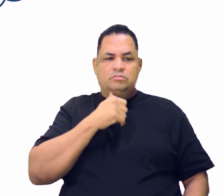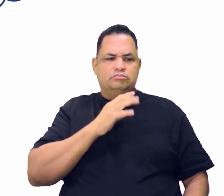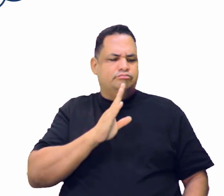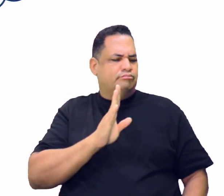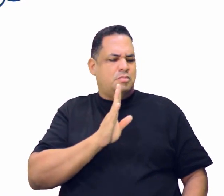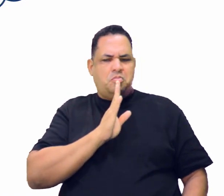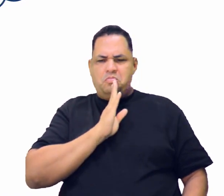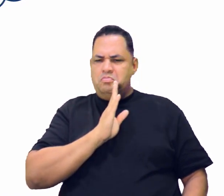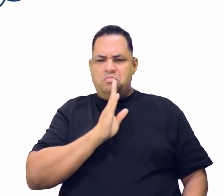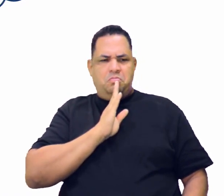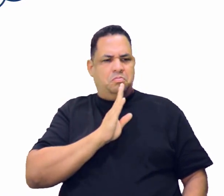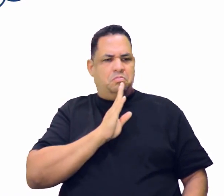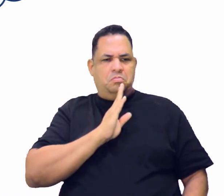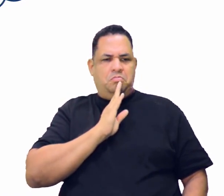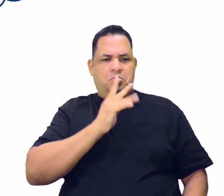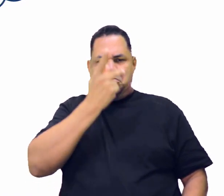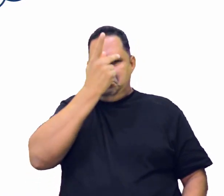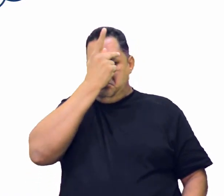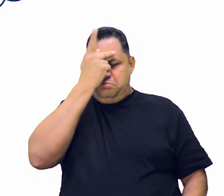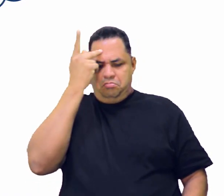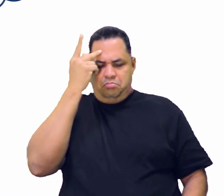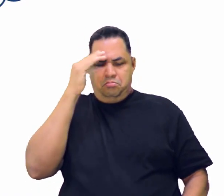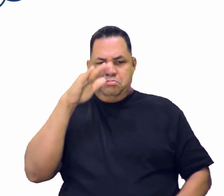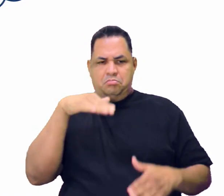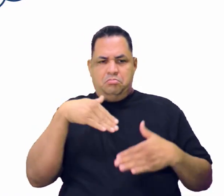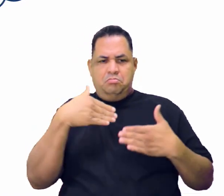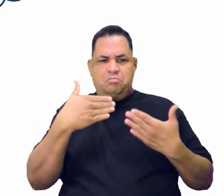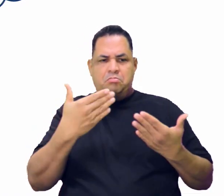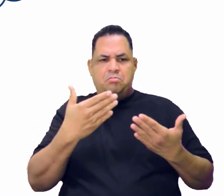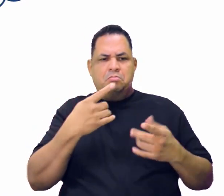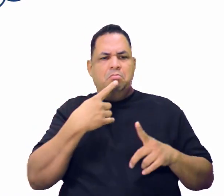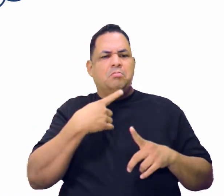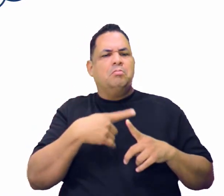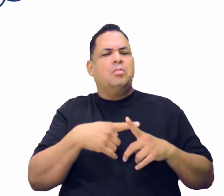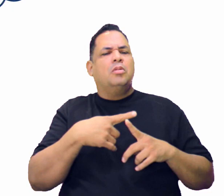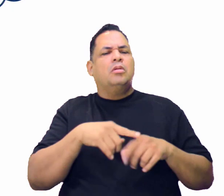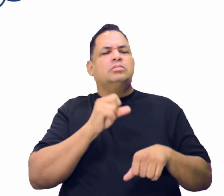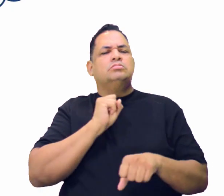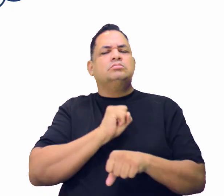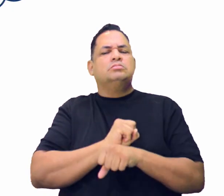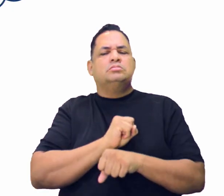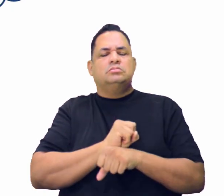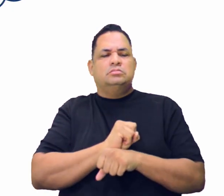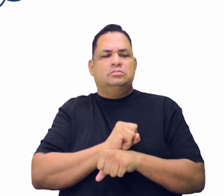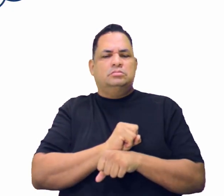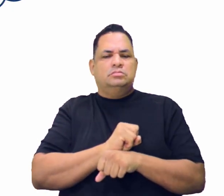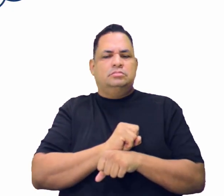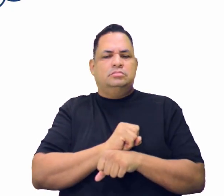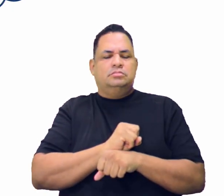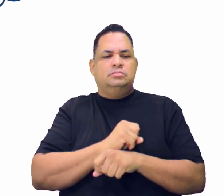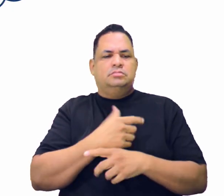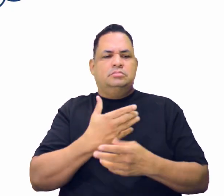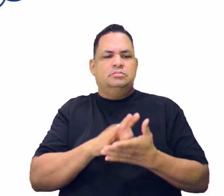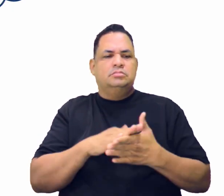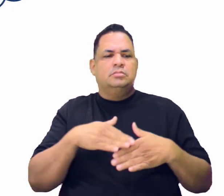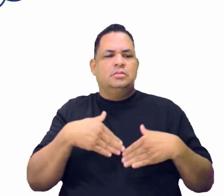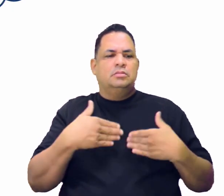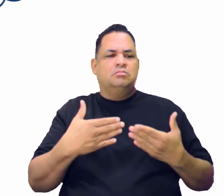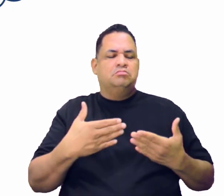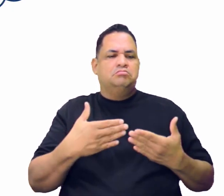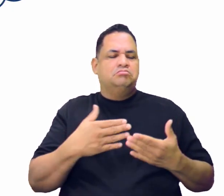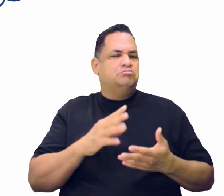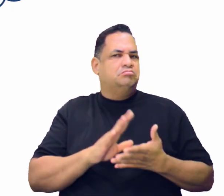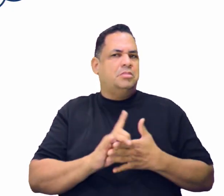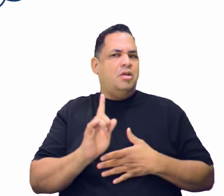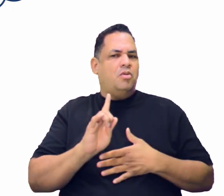Não conheço as pessoas porque espero. Não conheço as pessoas pelas